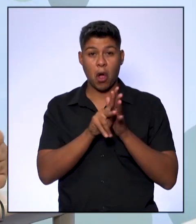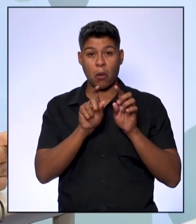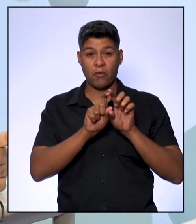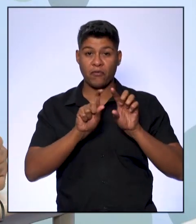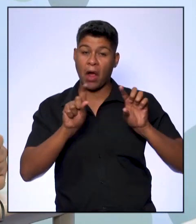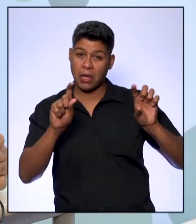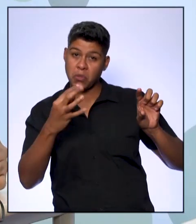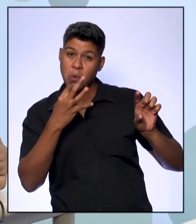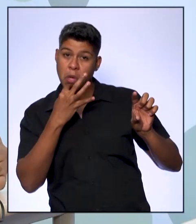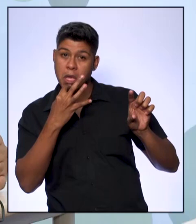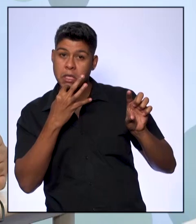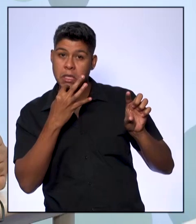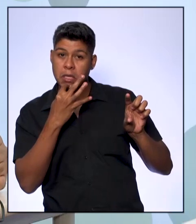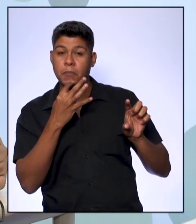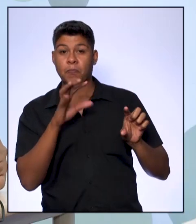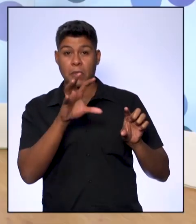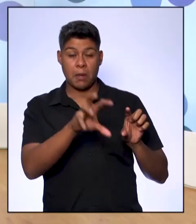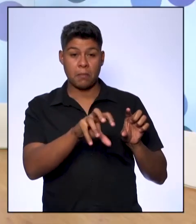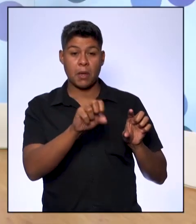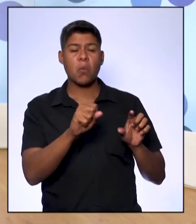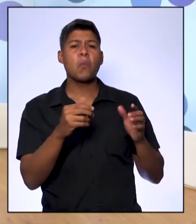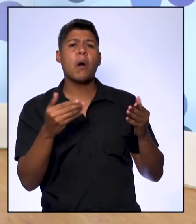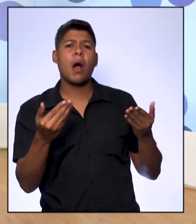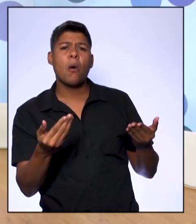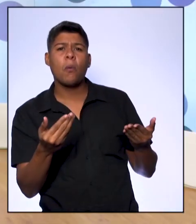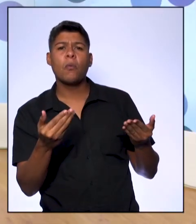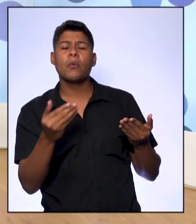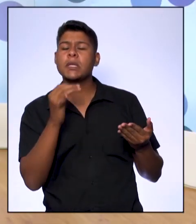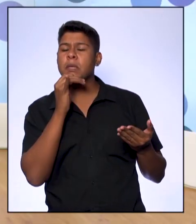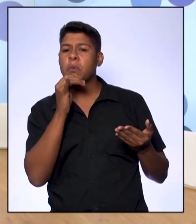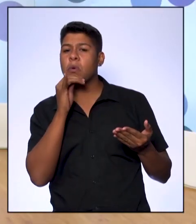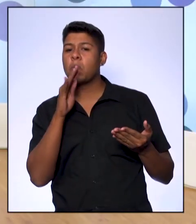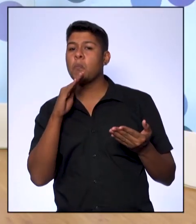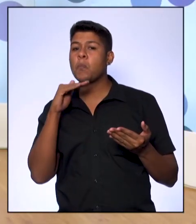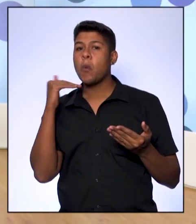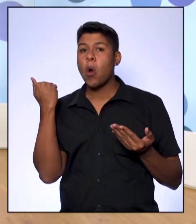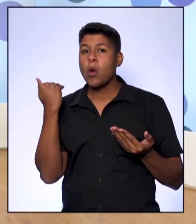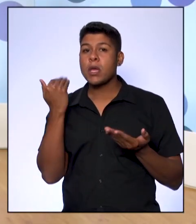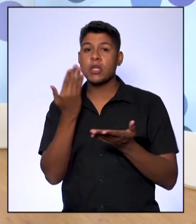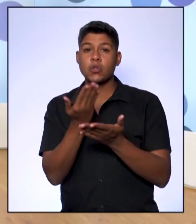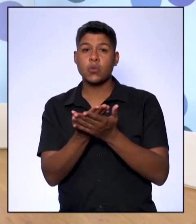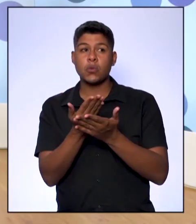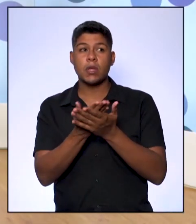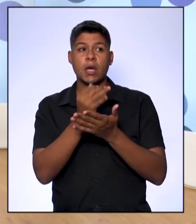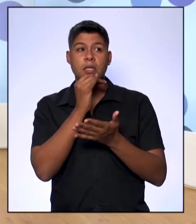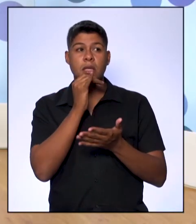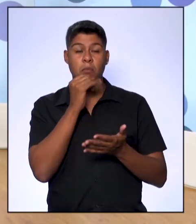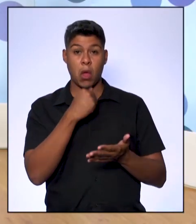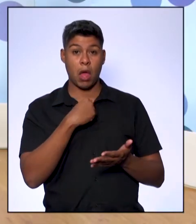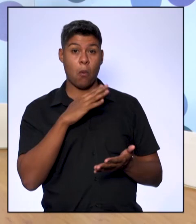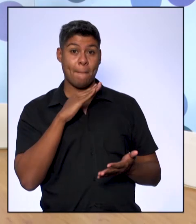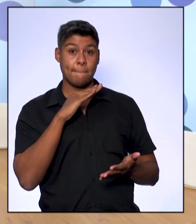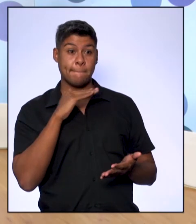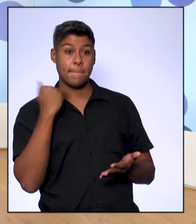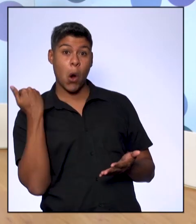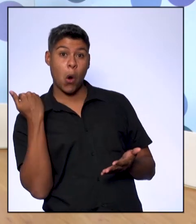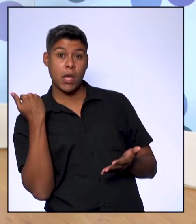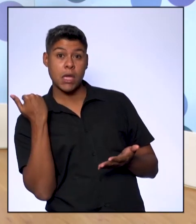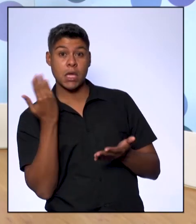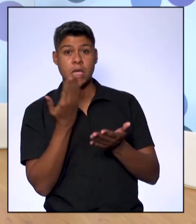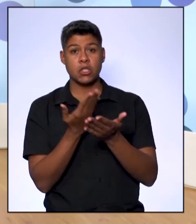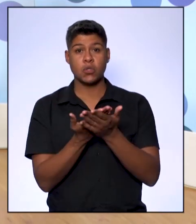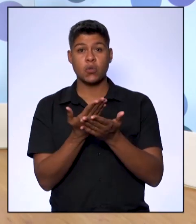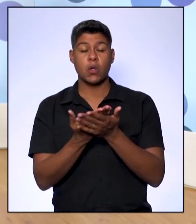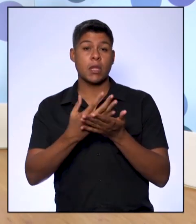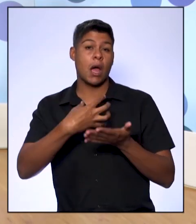dessas frases aí então nós vamos pegar pessoa quase morri de estudar morrer de estudar quando alguém fala morreu de estudar ele é um dentro